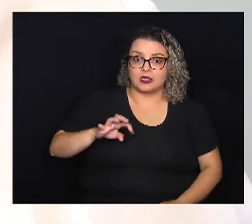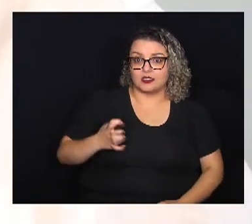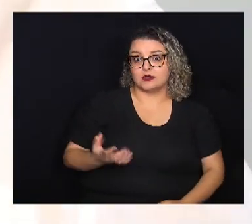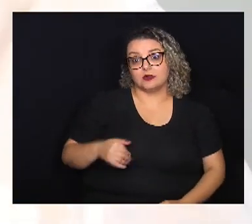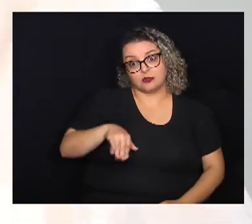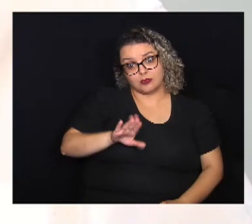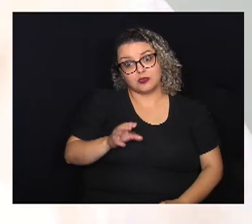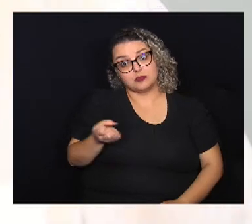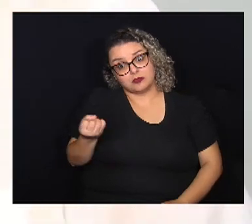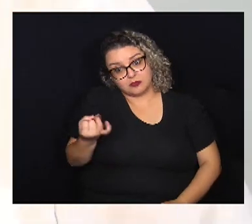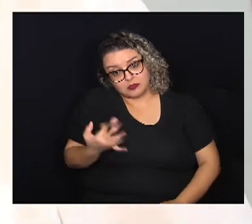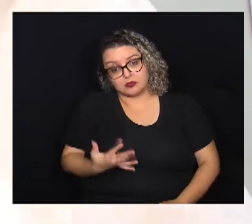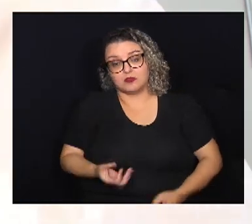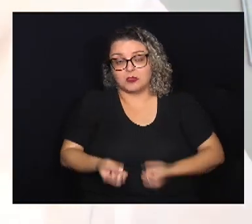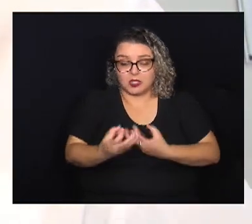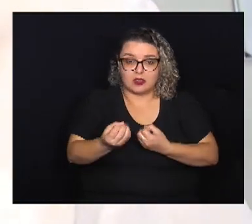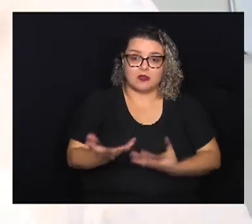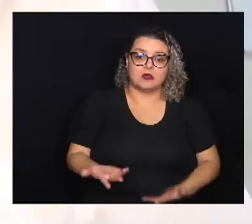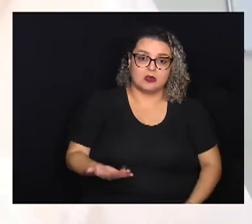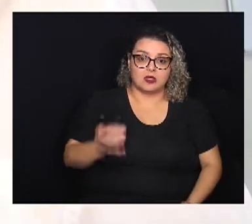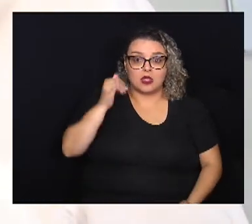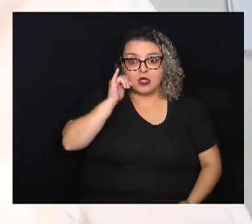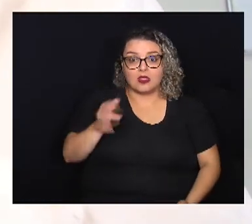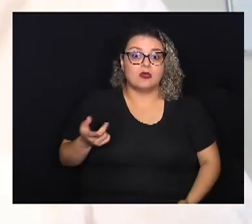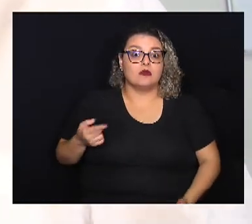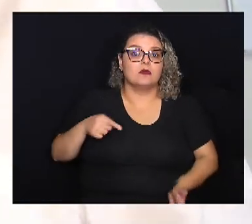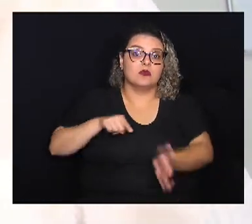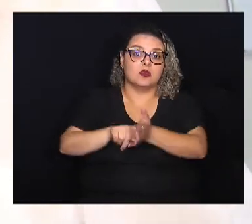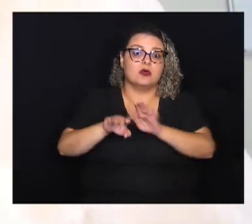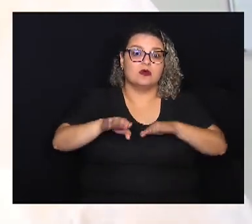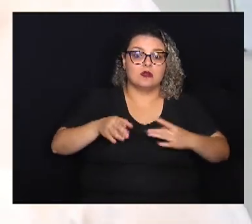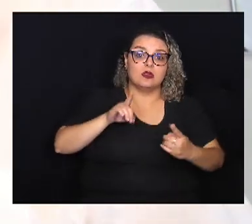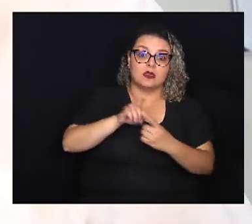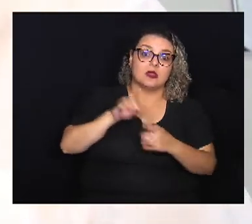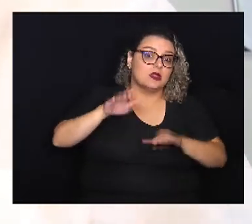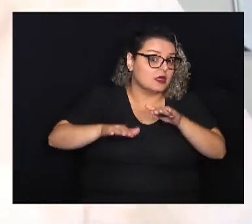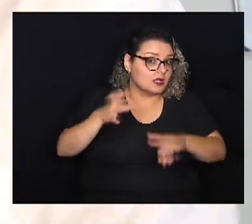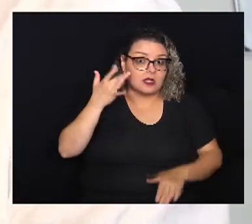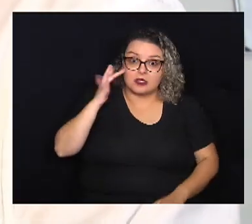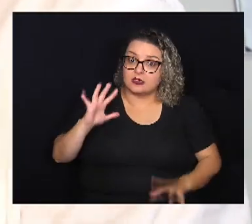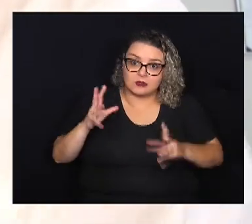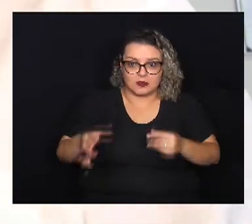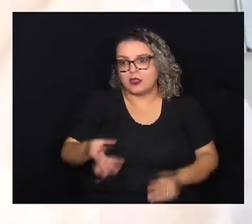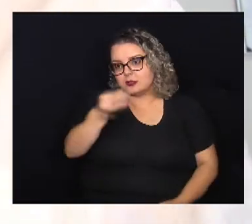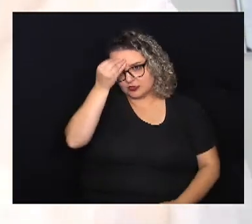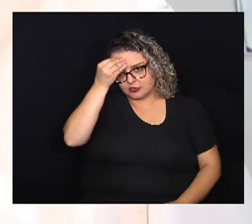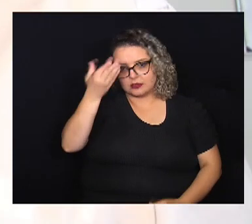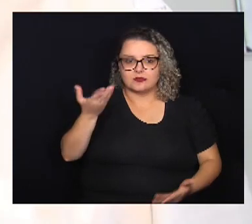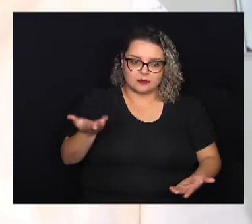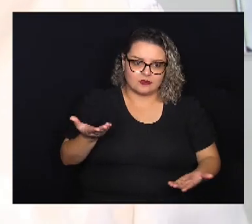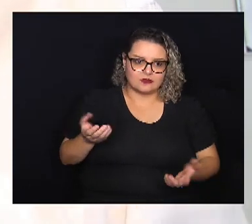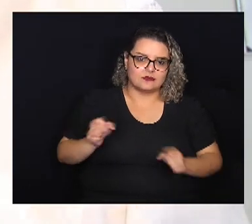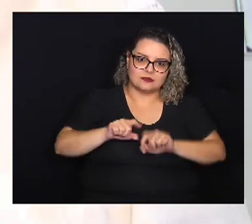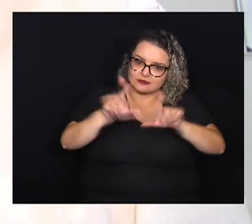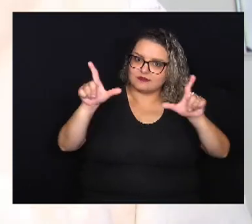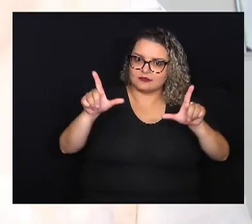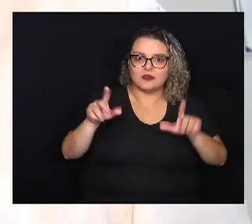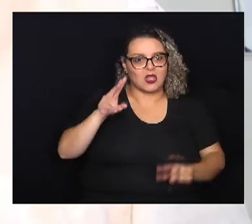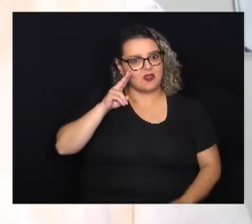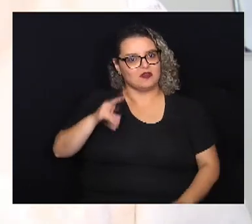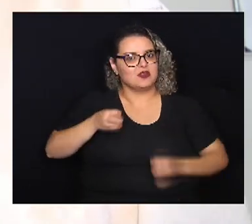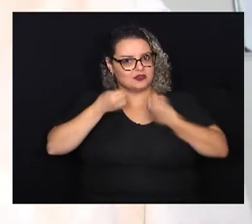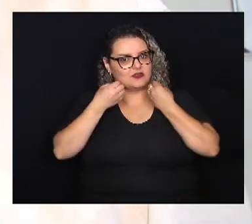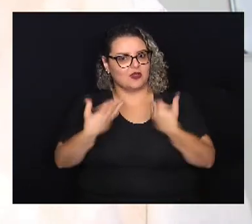melhor, né? Evita ele ficar perguntando para recepcionistas que nem sempre, às vezes, sabem de tudo decor. Então, ele vai estar aqui. Eu vejo como um